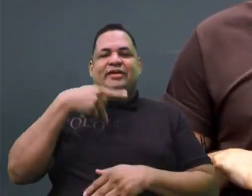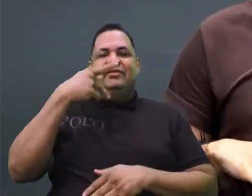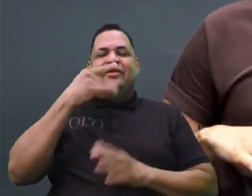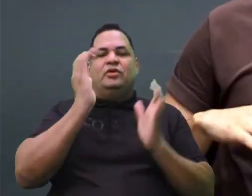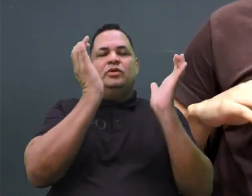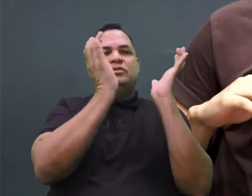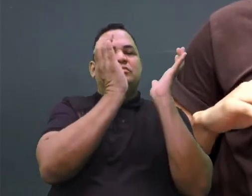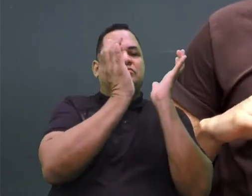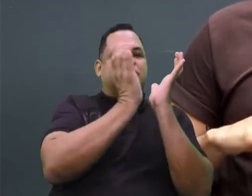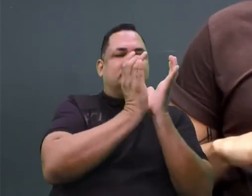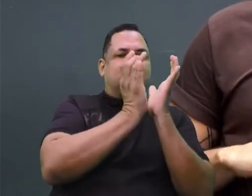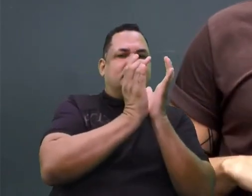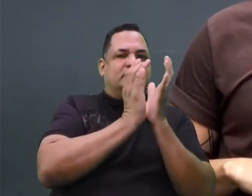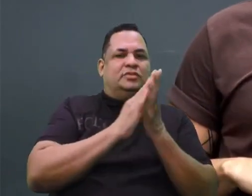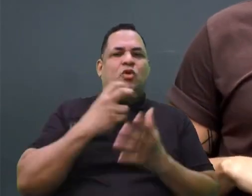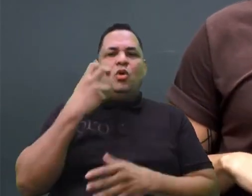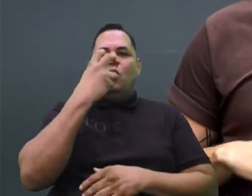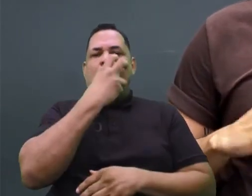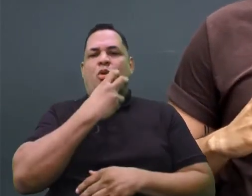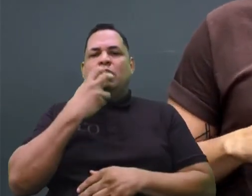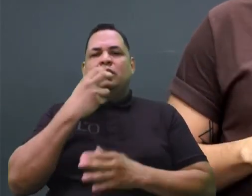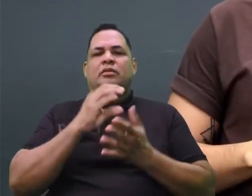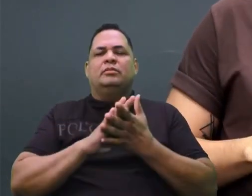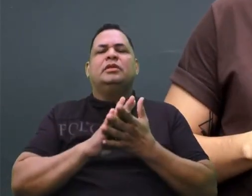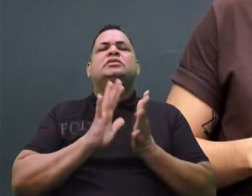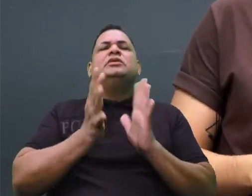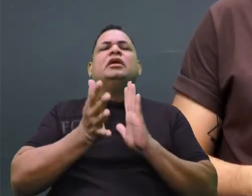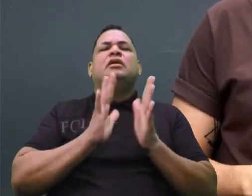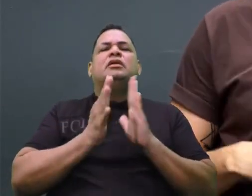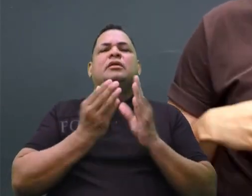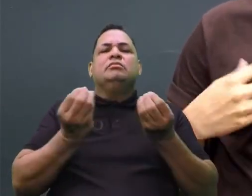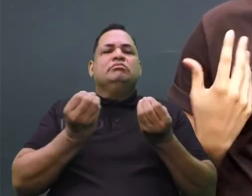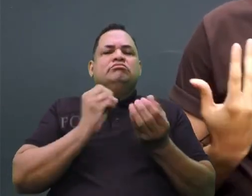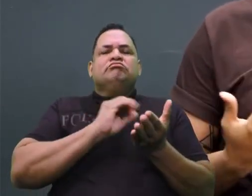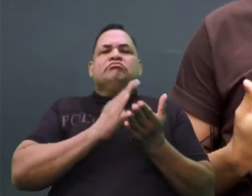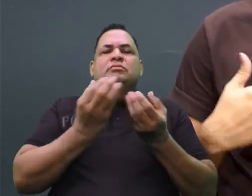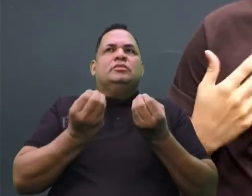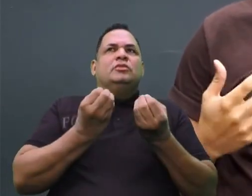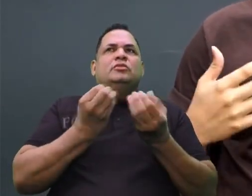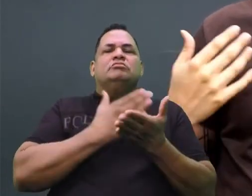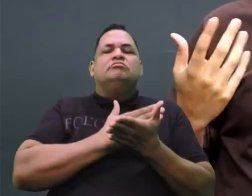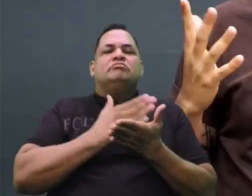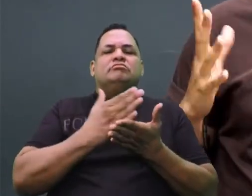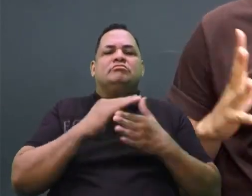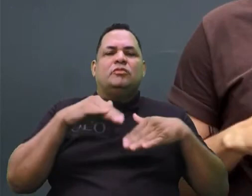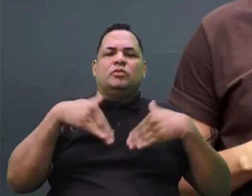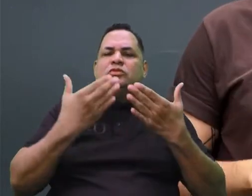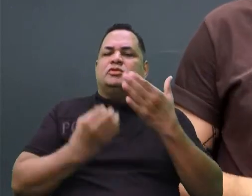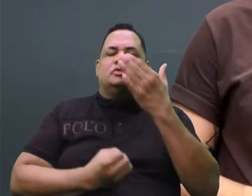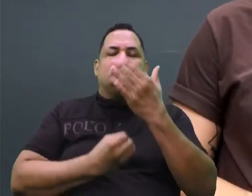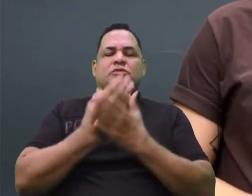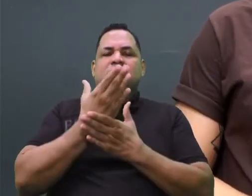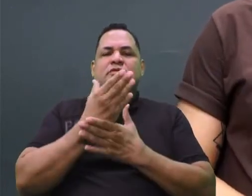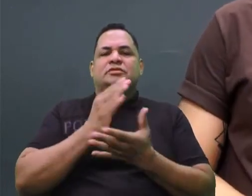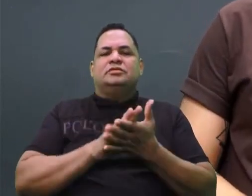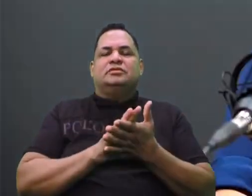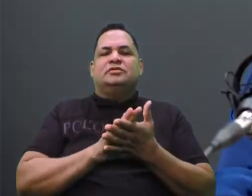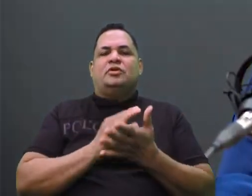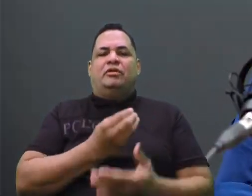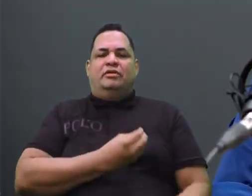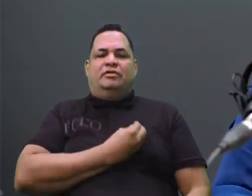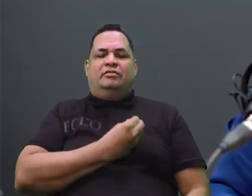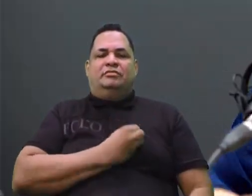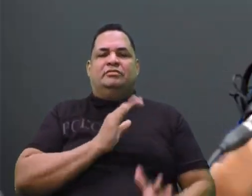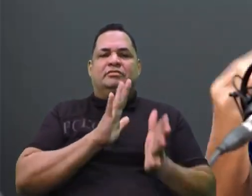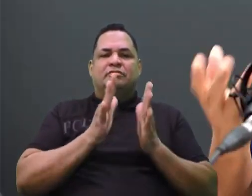Sene, falou do oralismo, mas e a língua de sinais? Ela começou a permear quando na sua vida? Olha, a